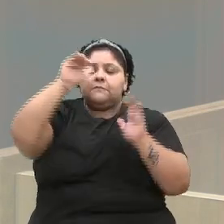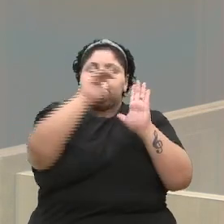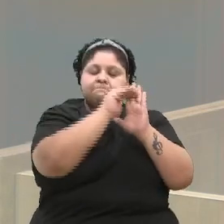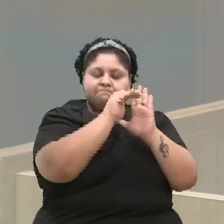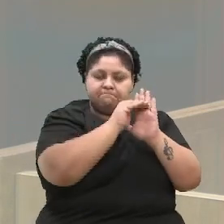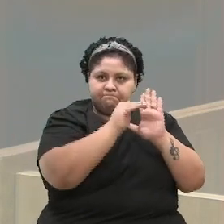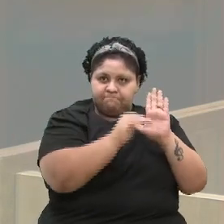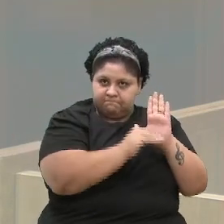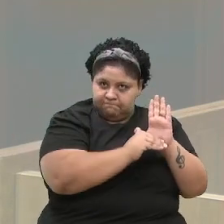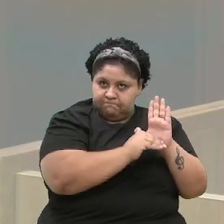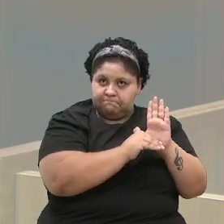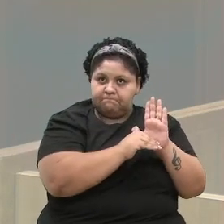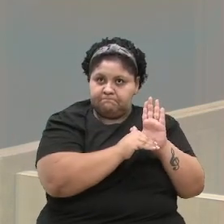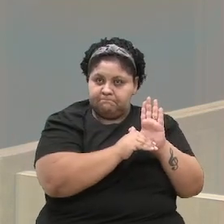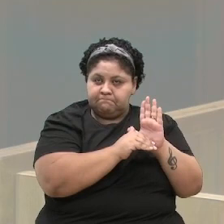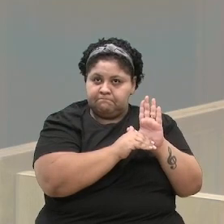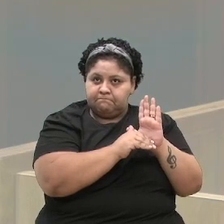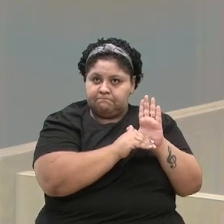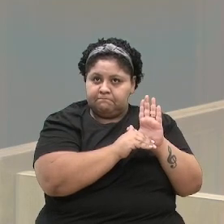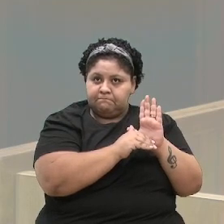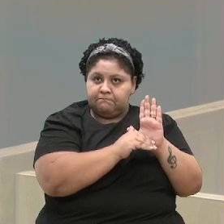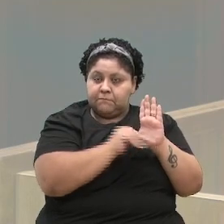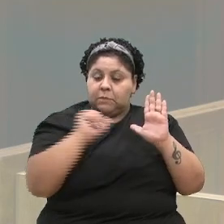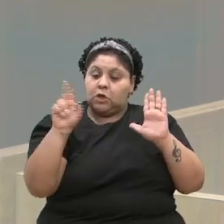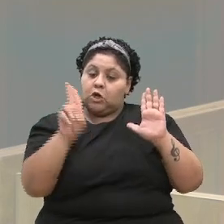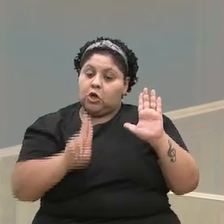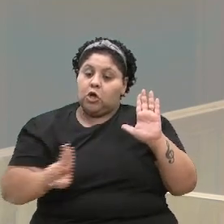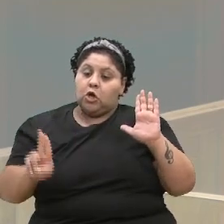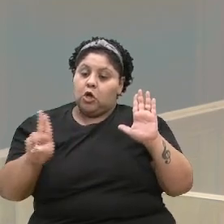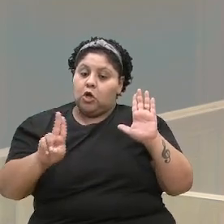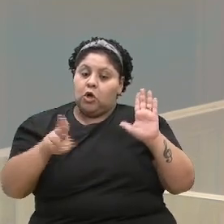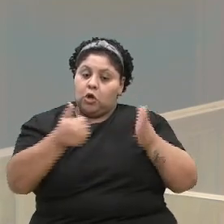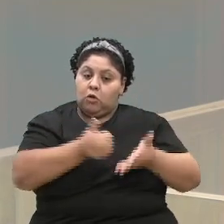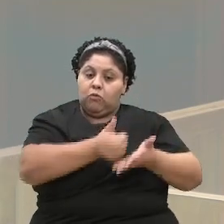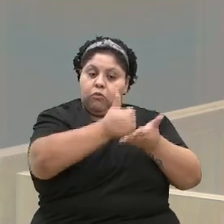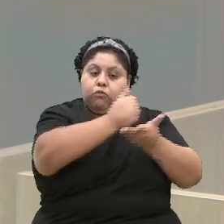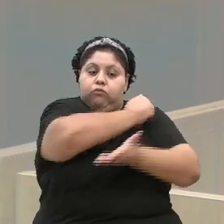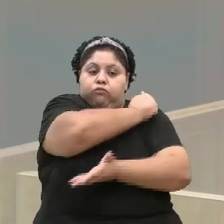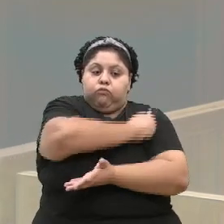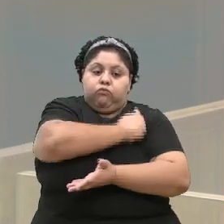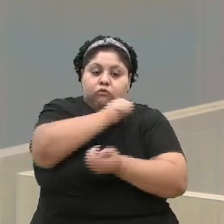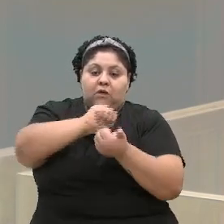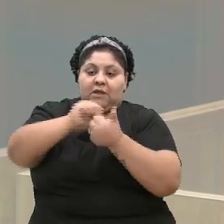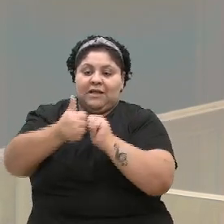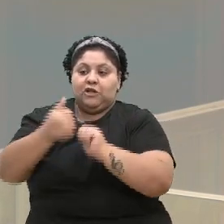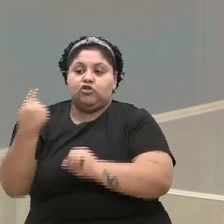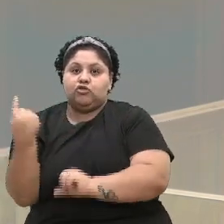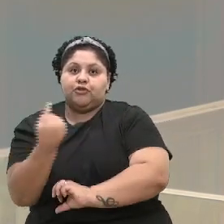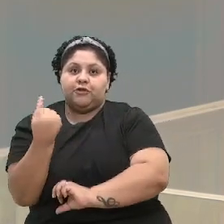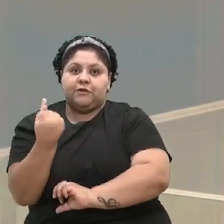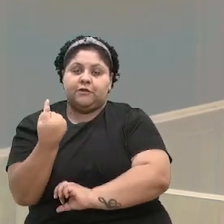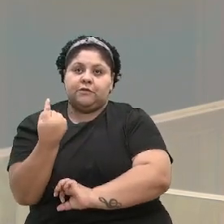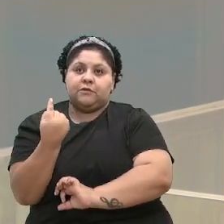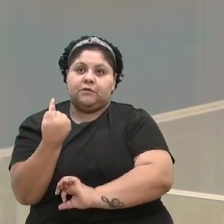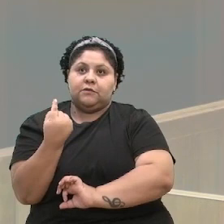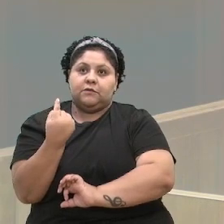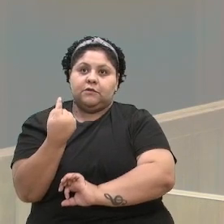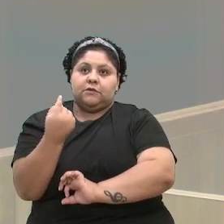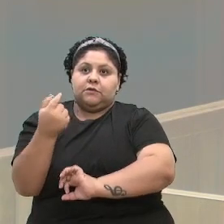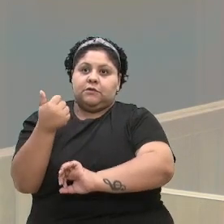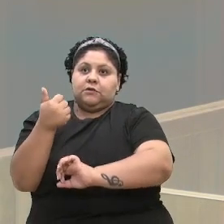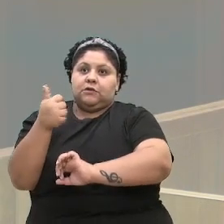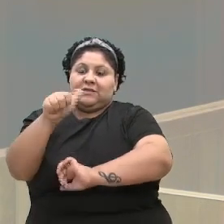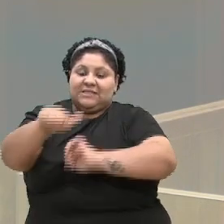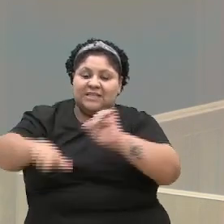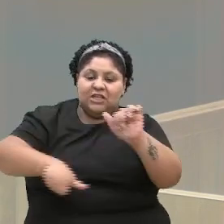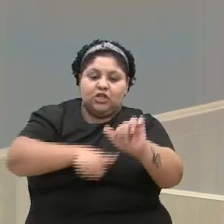milhas solidárias deverá ser utilizado em benefício de estudantes e atletas amadores por meio da transferência de